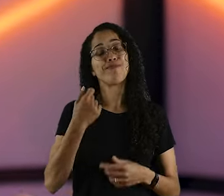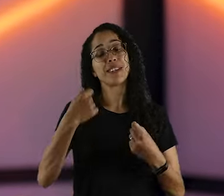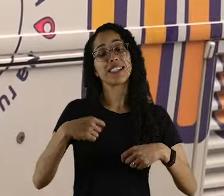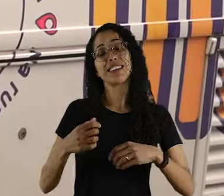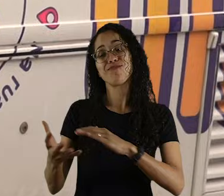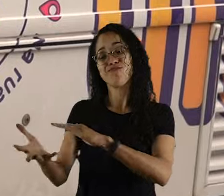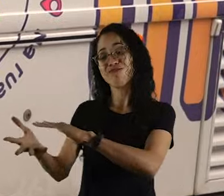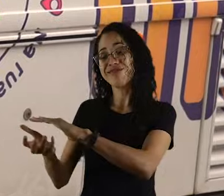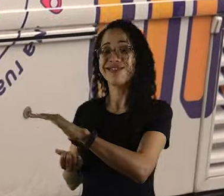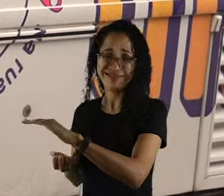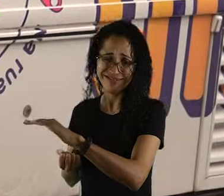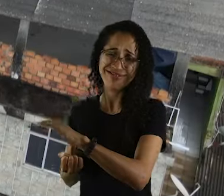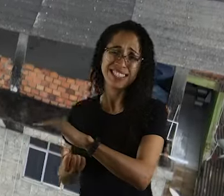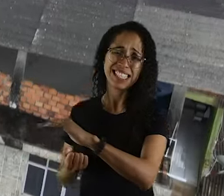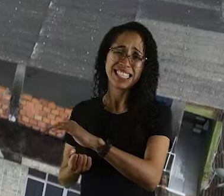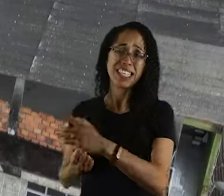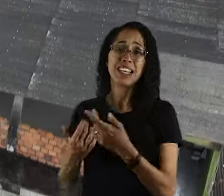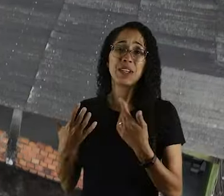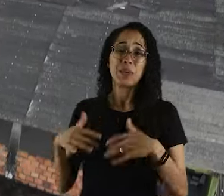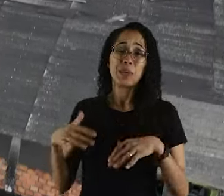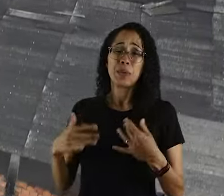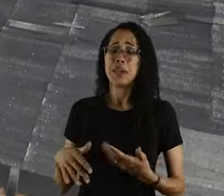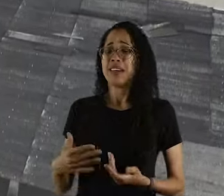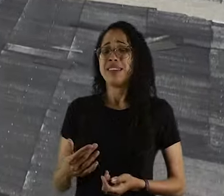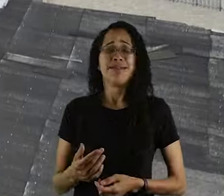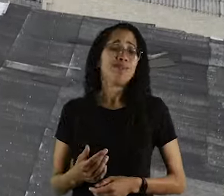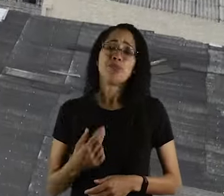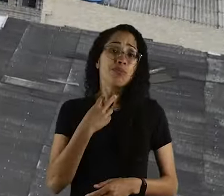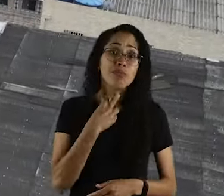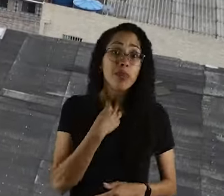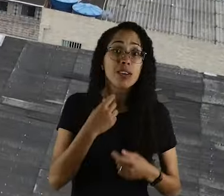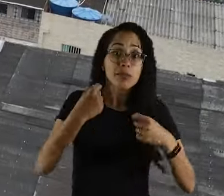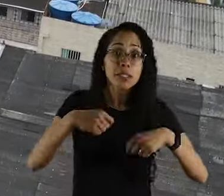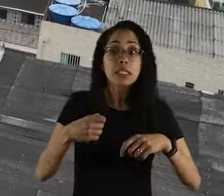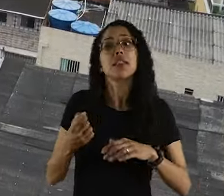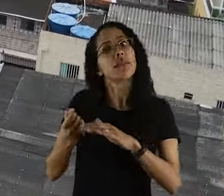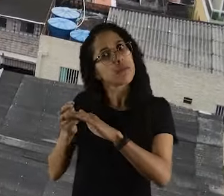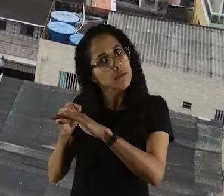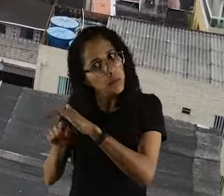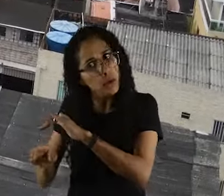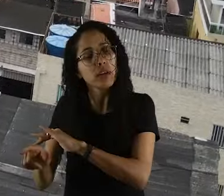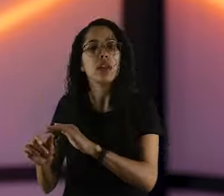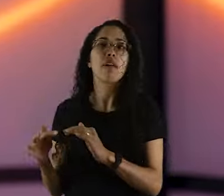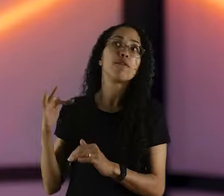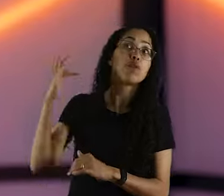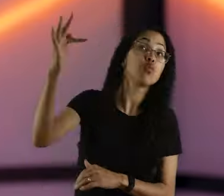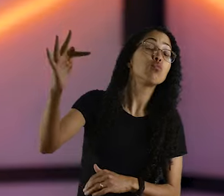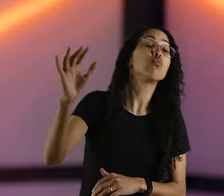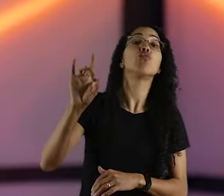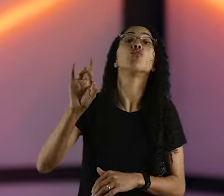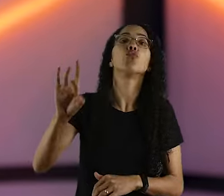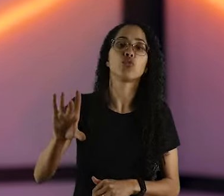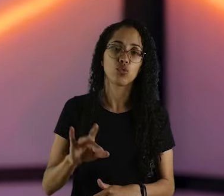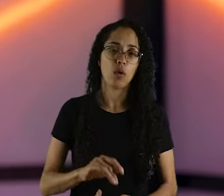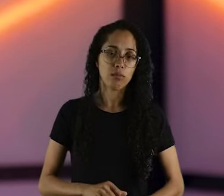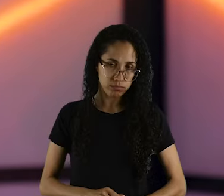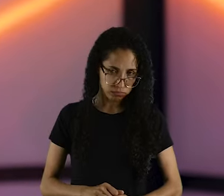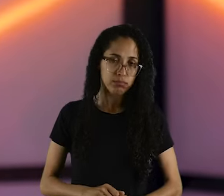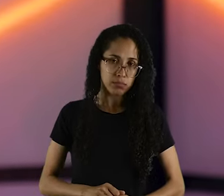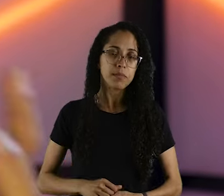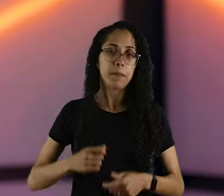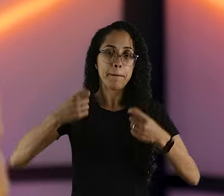sacar o valor. Então, não é uma coisa que a gente precisa ter, que tenha que ficar sacando, né? Porque é uma coisa que você vai ter que guardar para o futuro lá, para estar rendendo todo